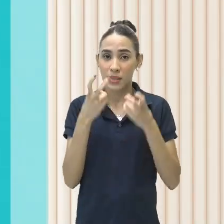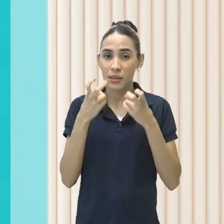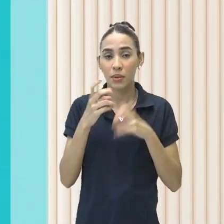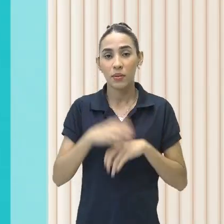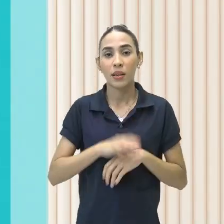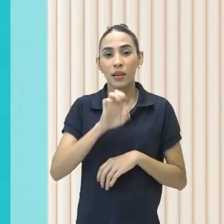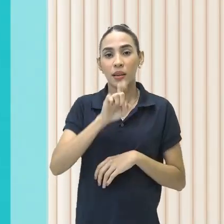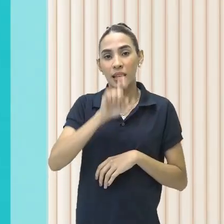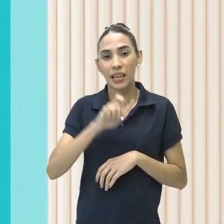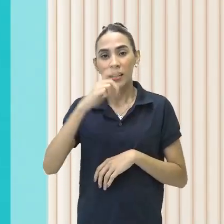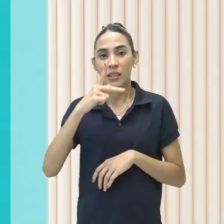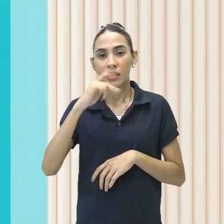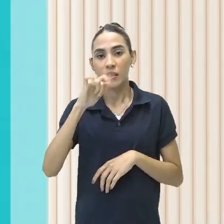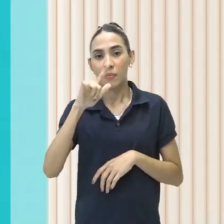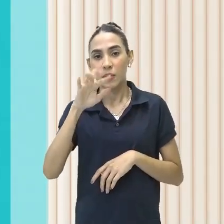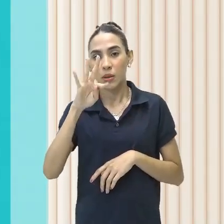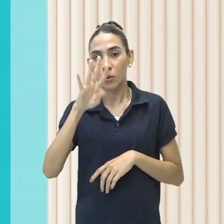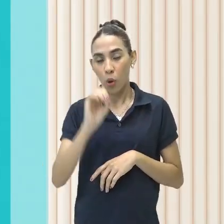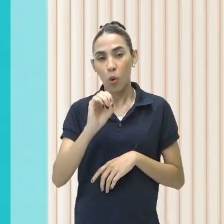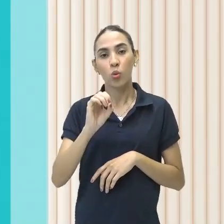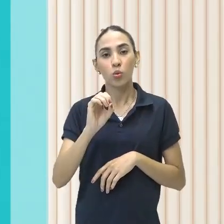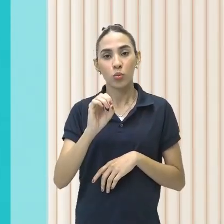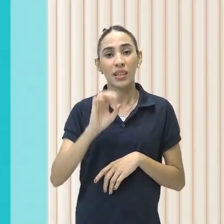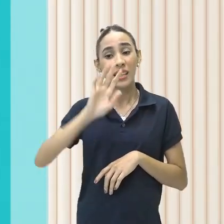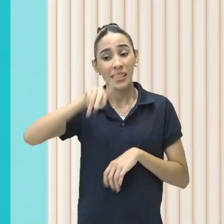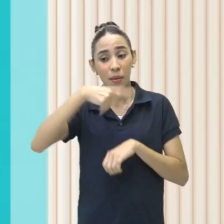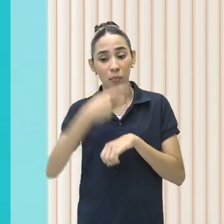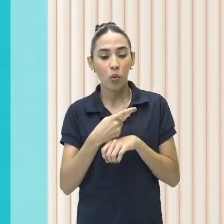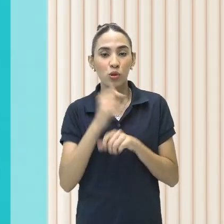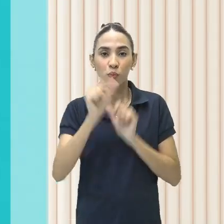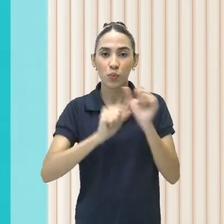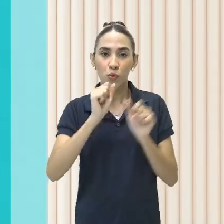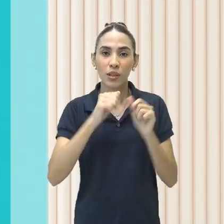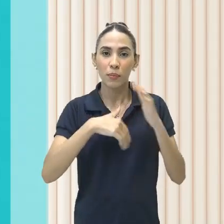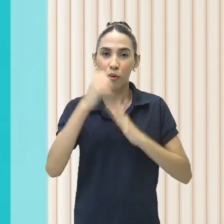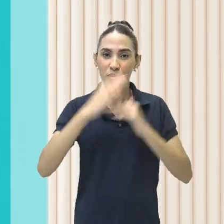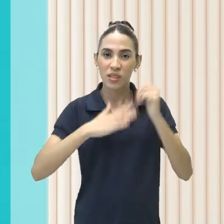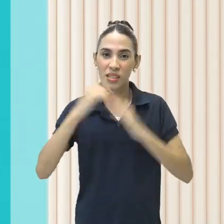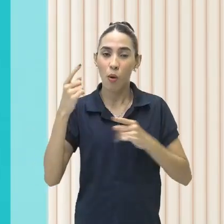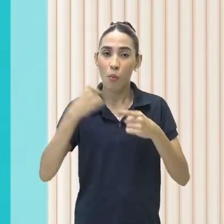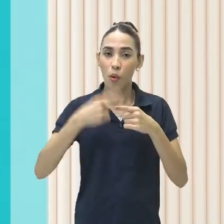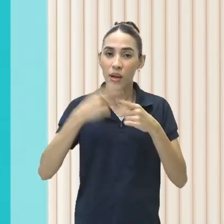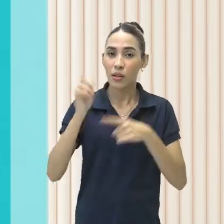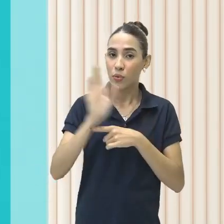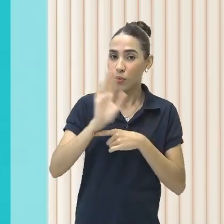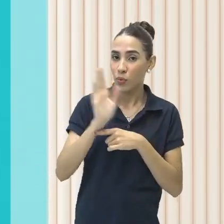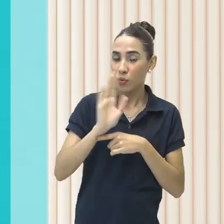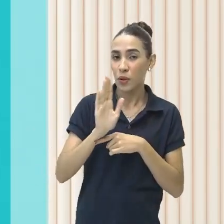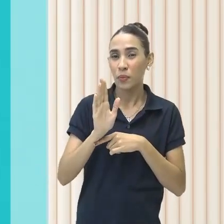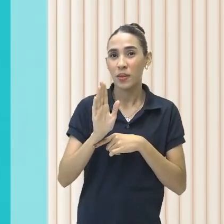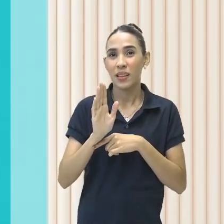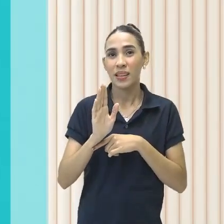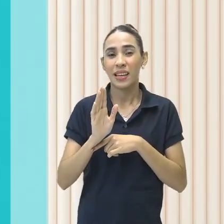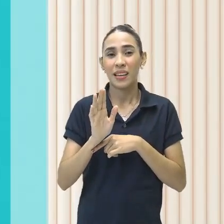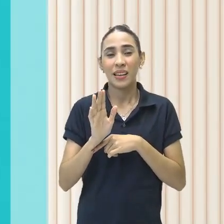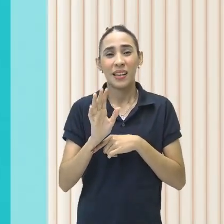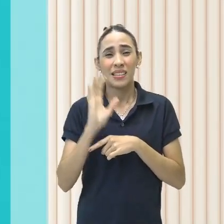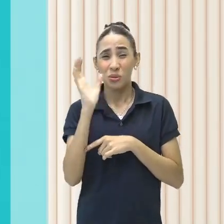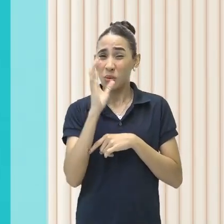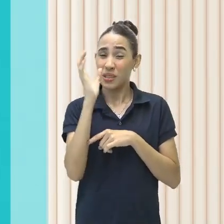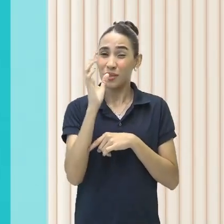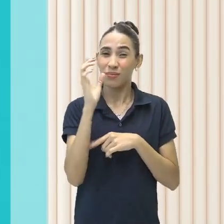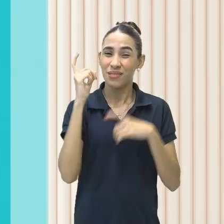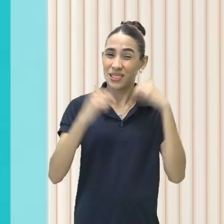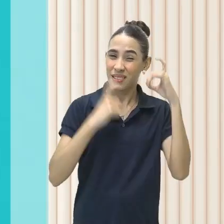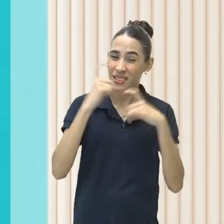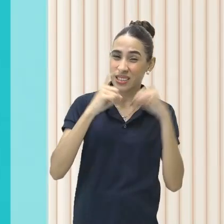ele é ex-piloto, e ele se torna fazendeiro, porque no filme mostra, inclusive, que como a situação está tão preocupante